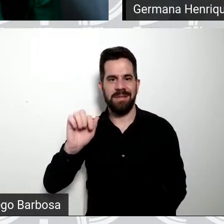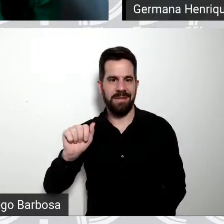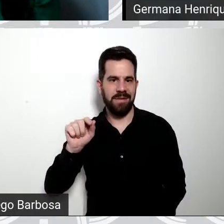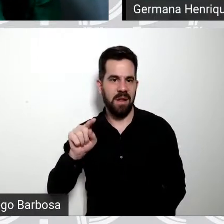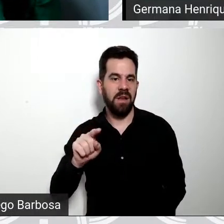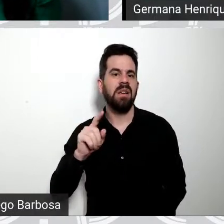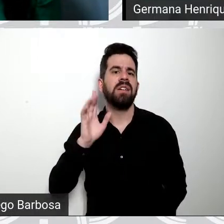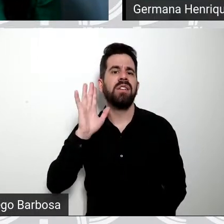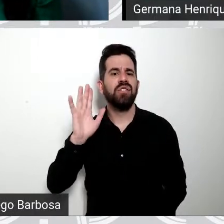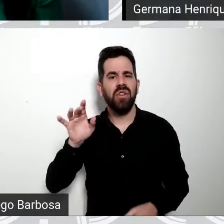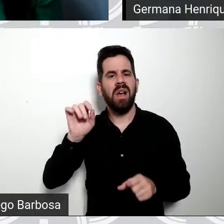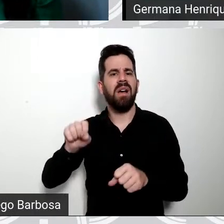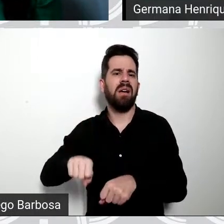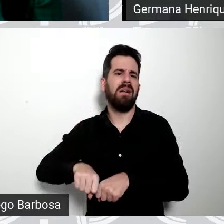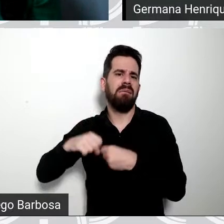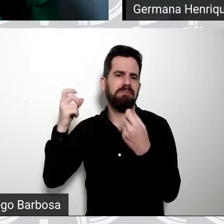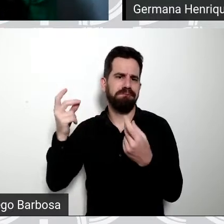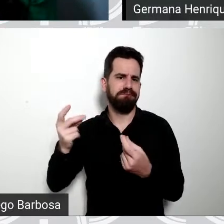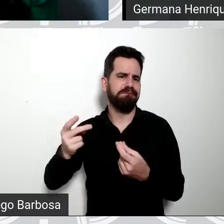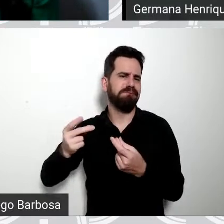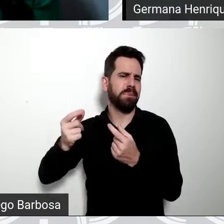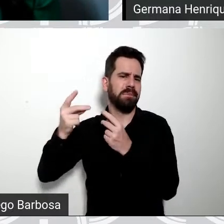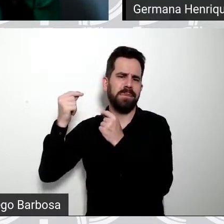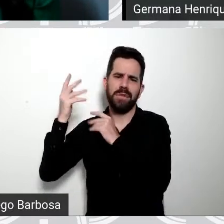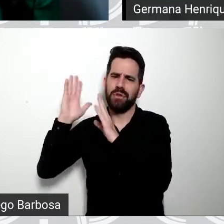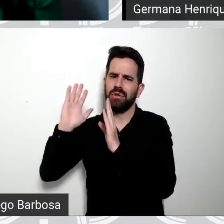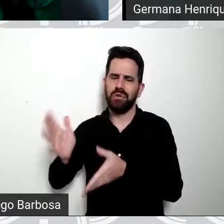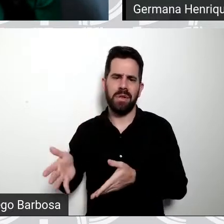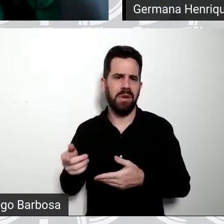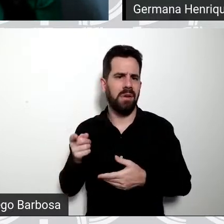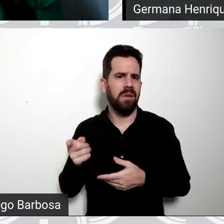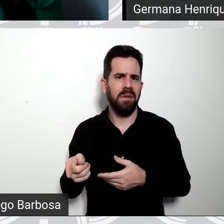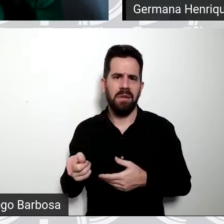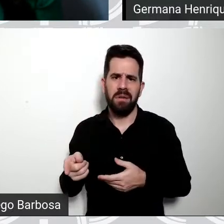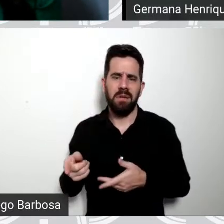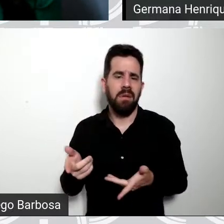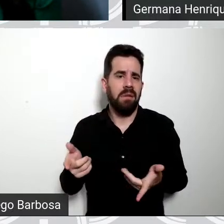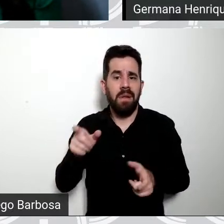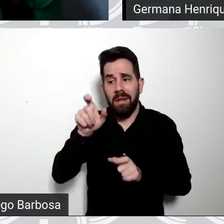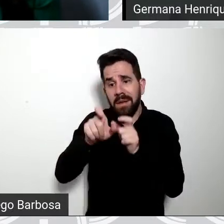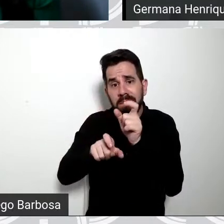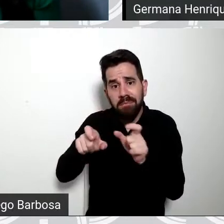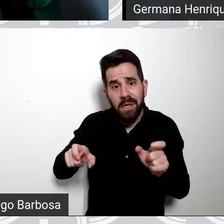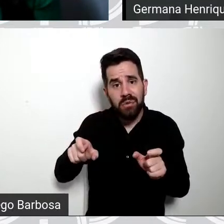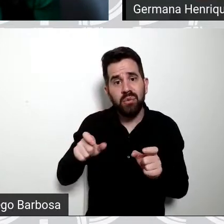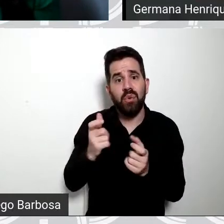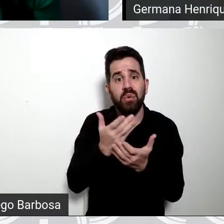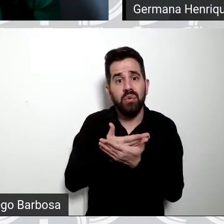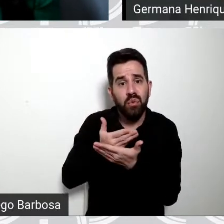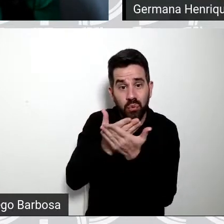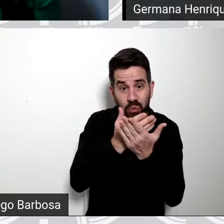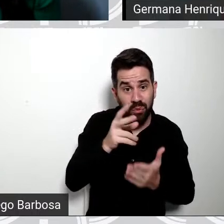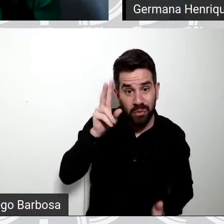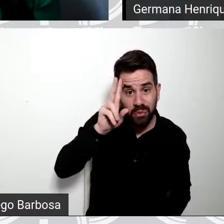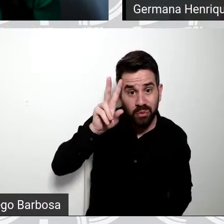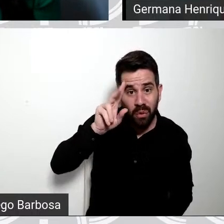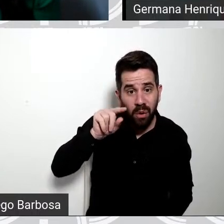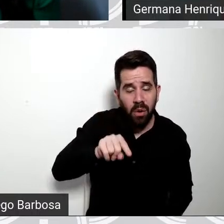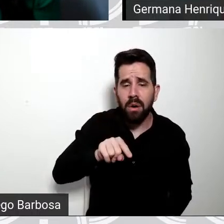tradução, voltaríamos para esse lugar que os próprios historiadores recusam? Né? Não faria